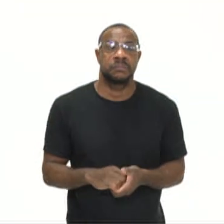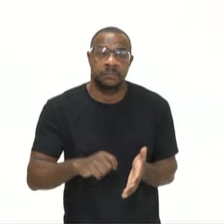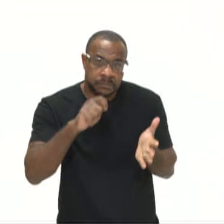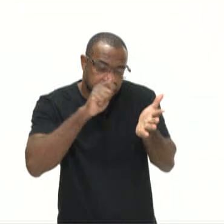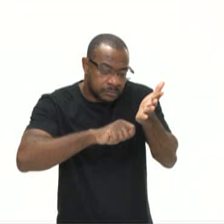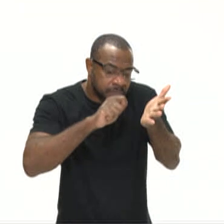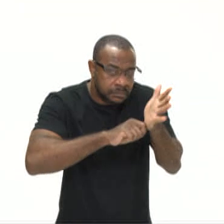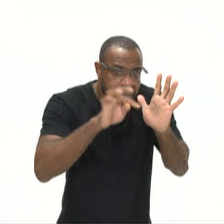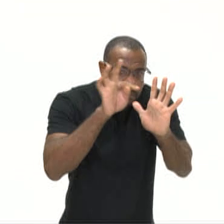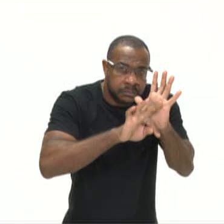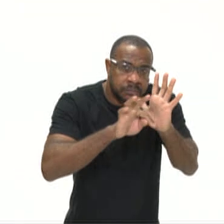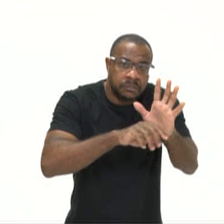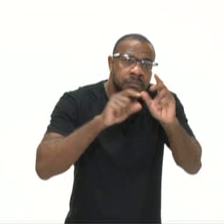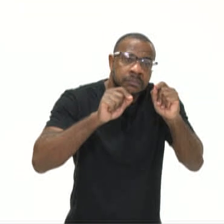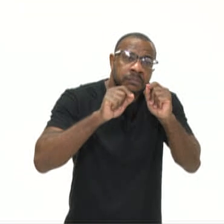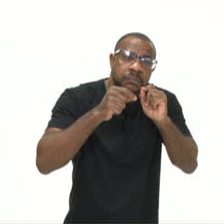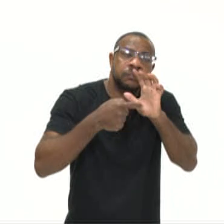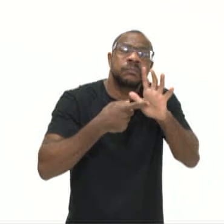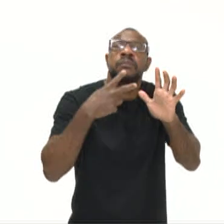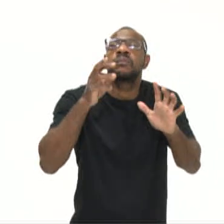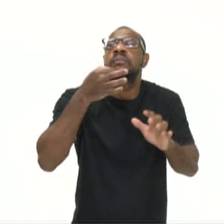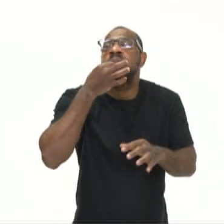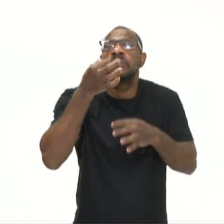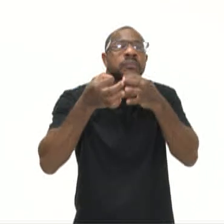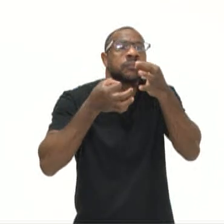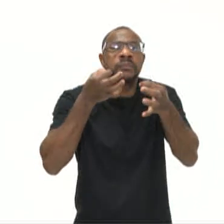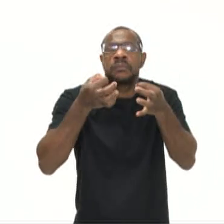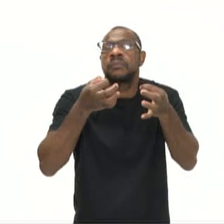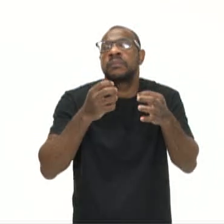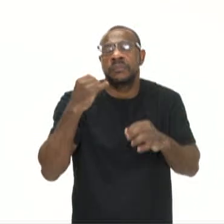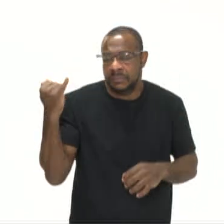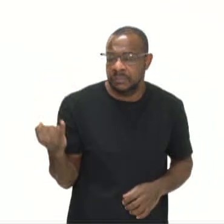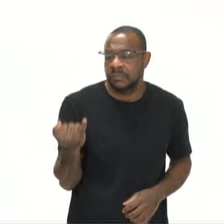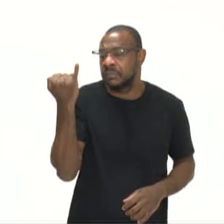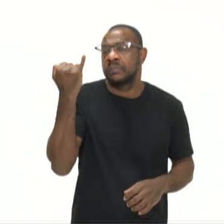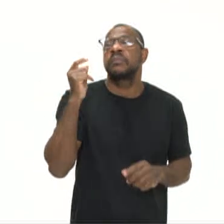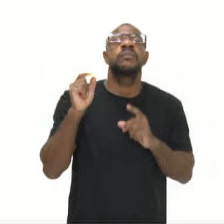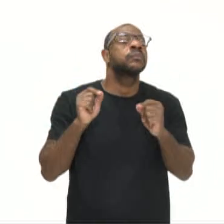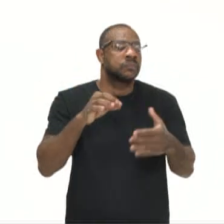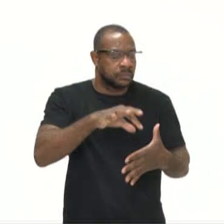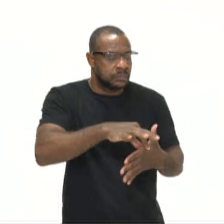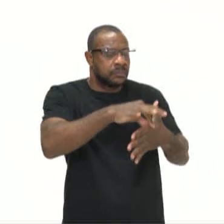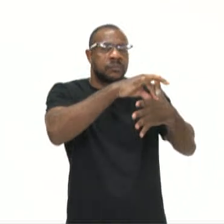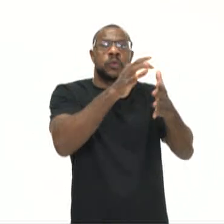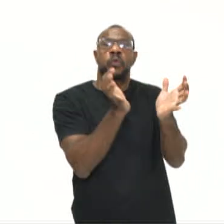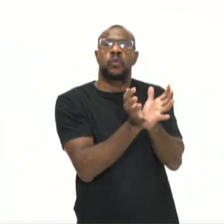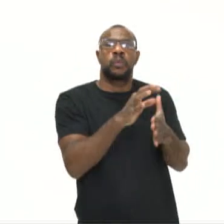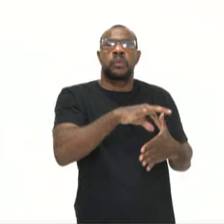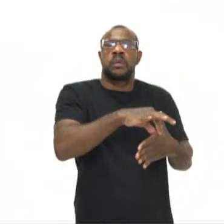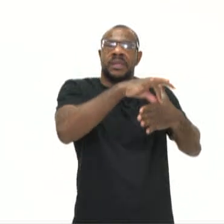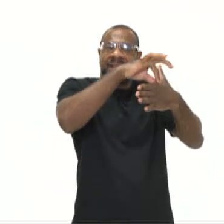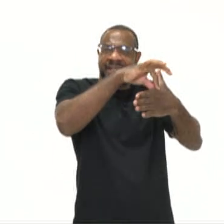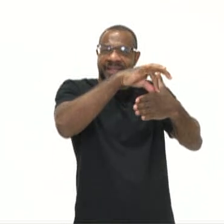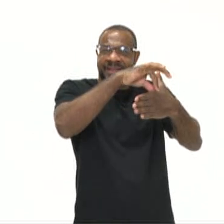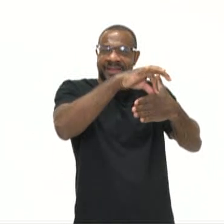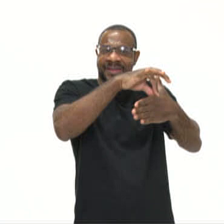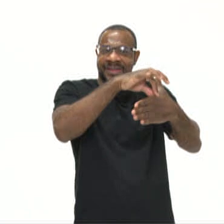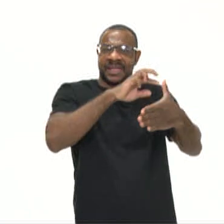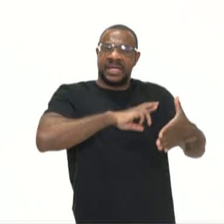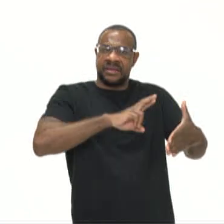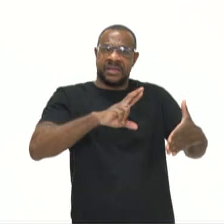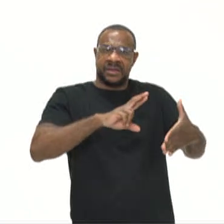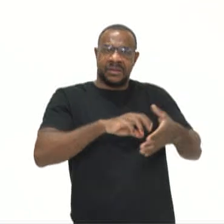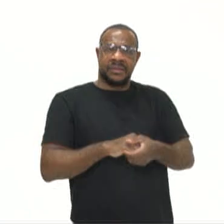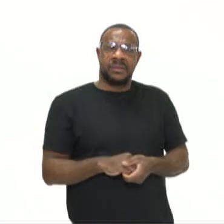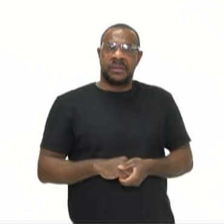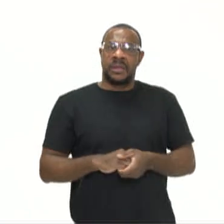Escreva um texto argumentando sobre a importância dos líderes religiosos. Tudo isso que a gente viu até agora na promoção da paz,